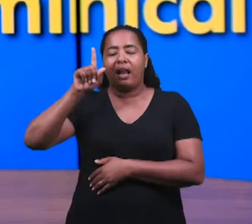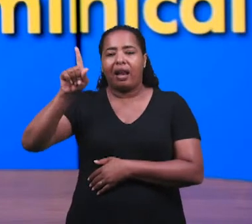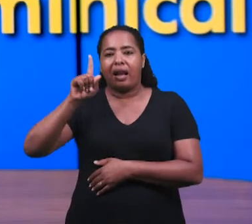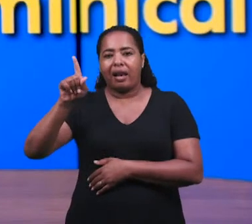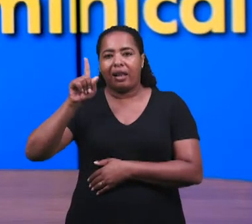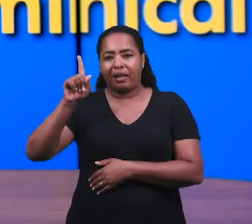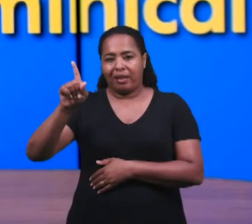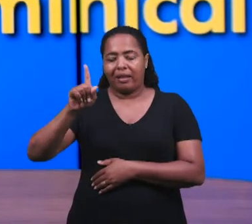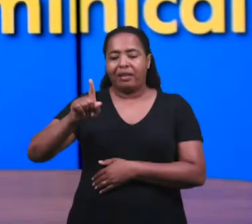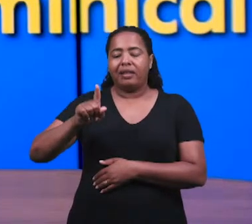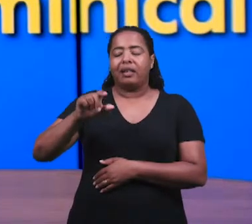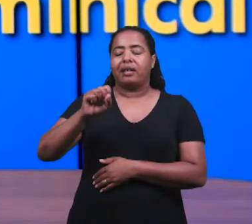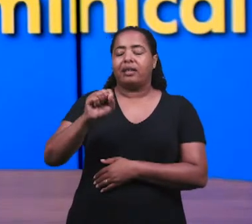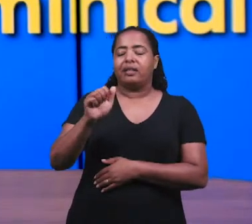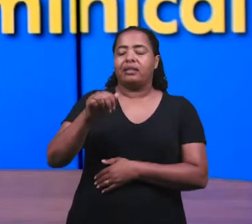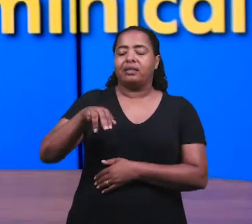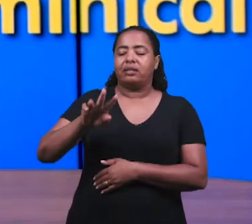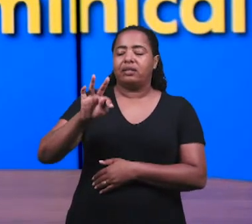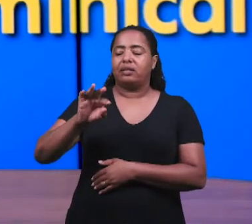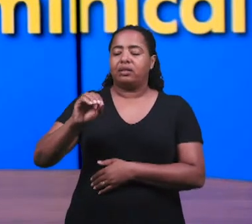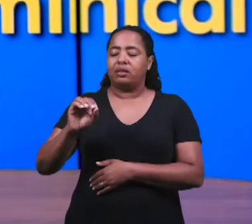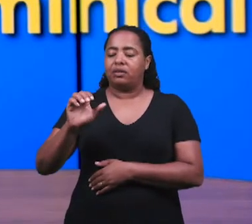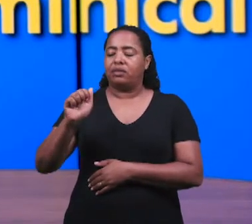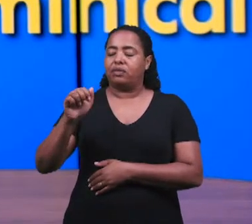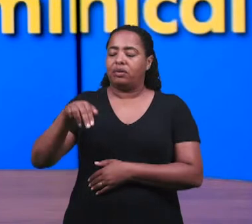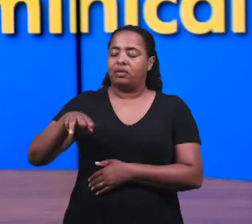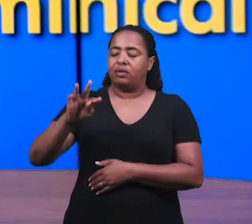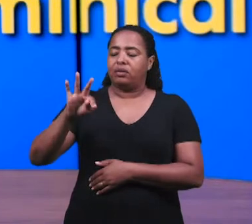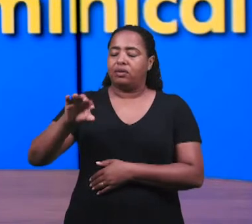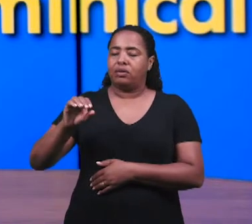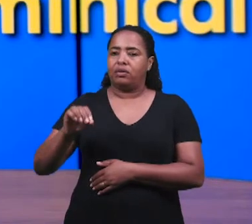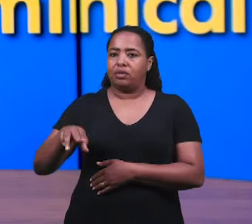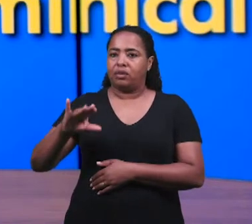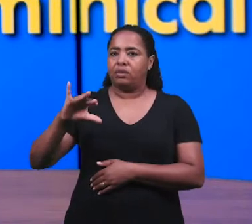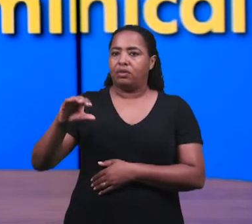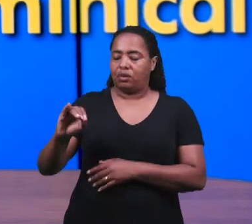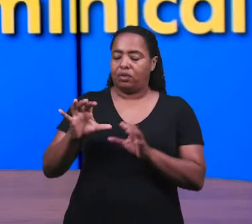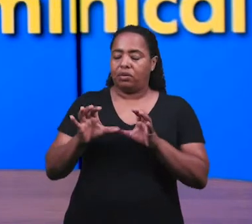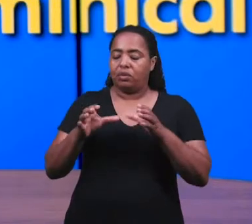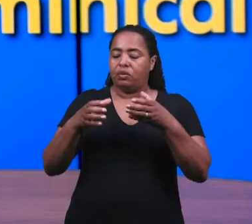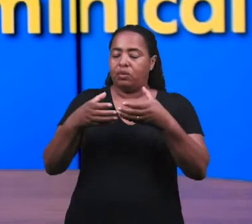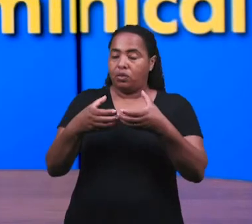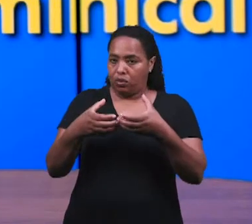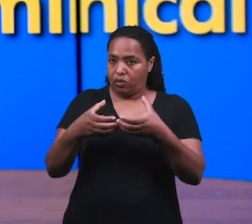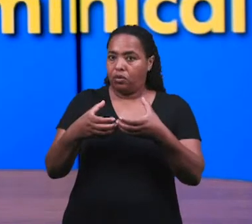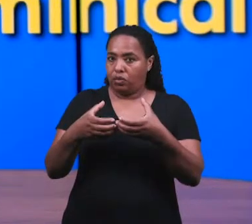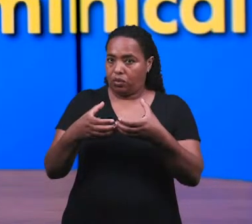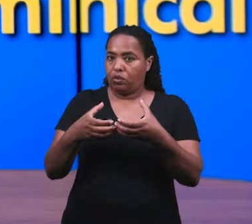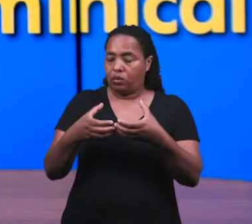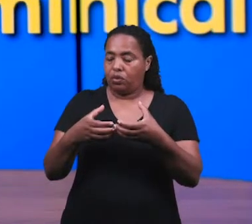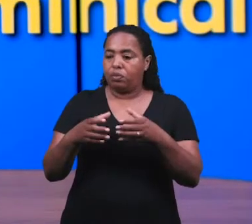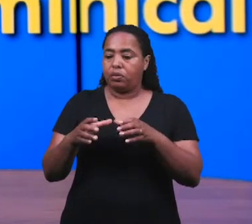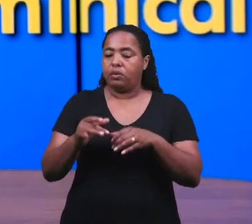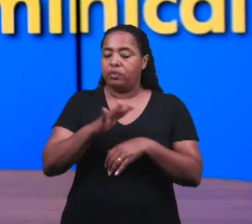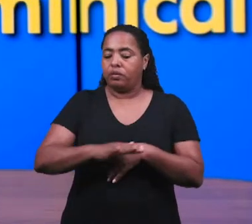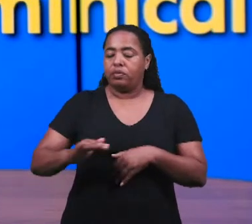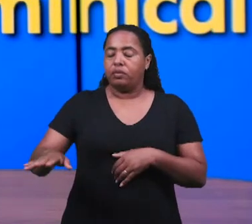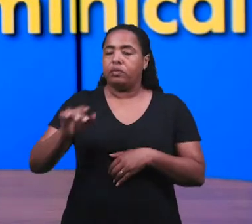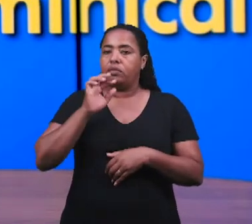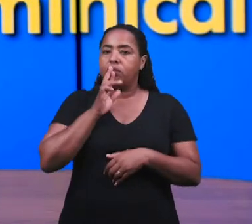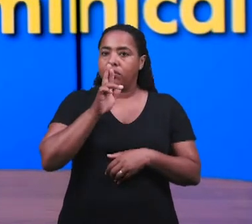cidade de Santo Antônio do Descoberto, o nosso grupo de crianças, intermediários e adolescentes vão ali